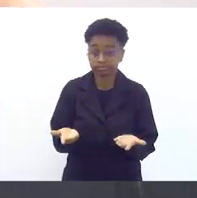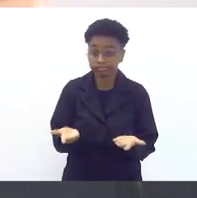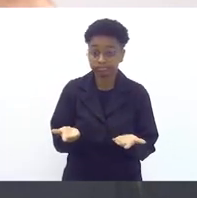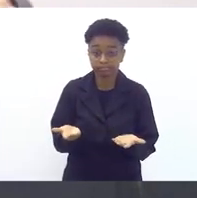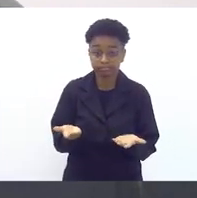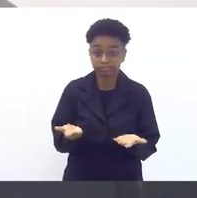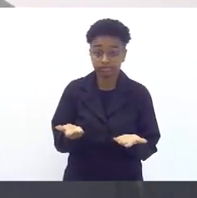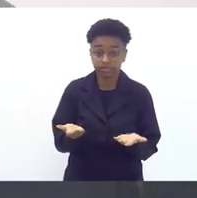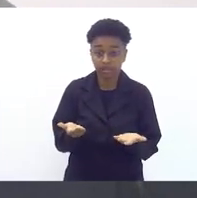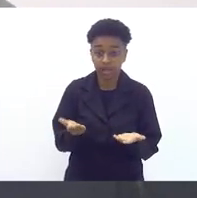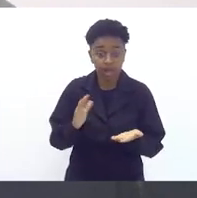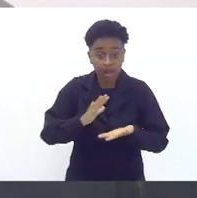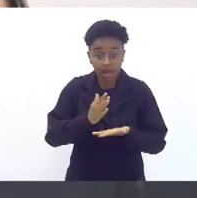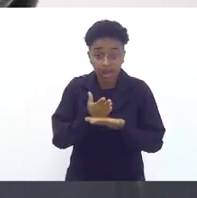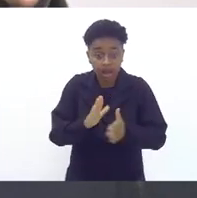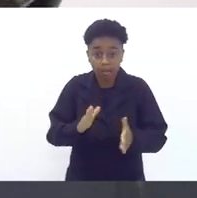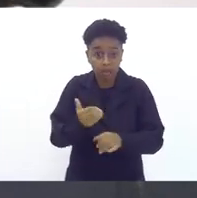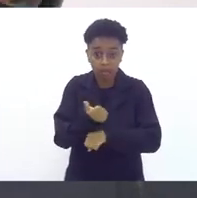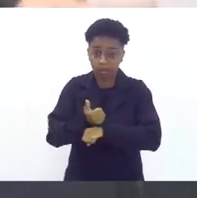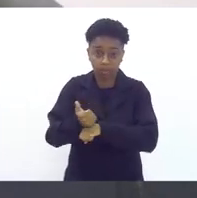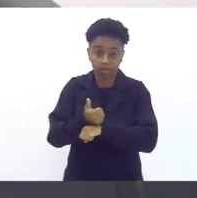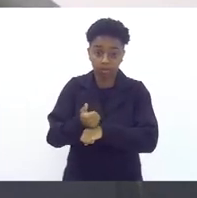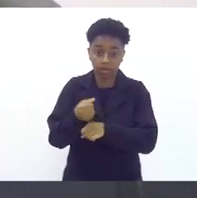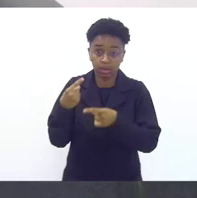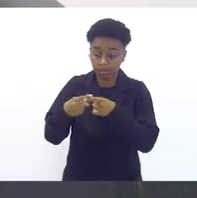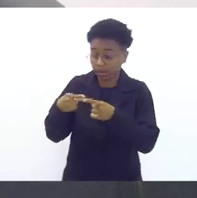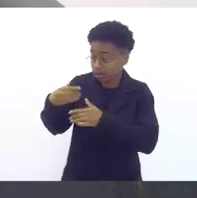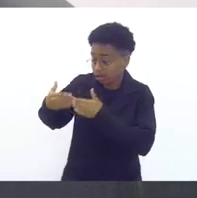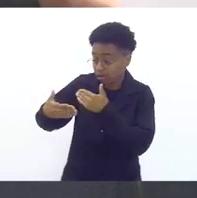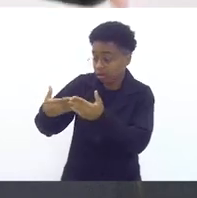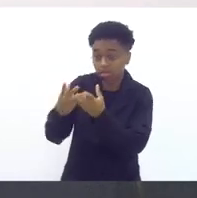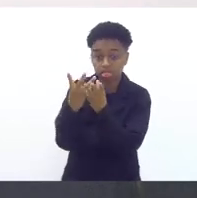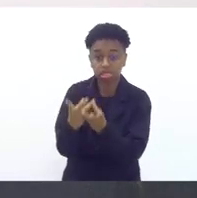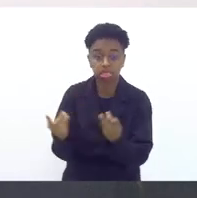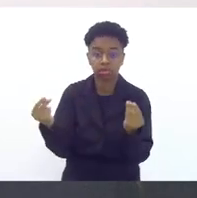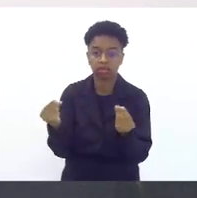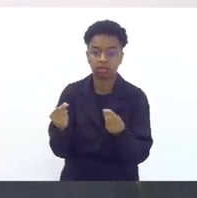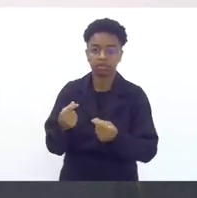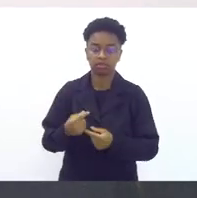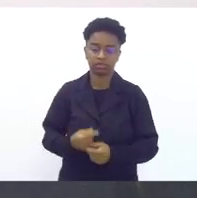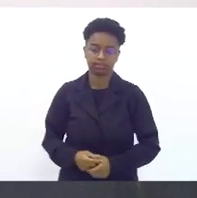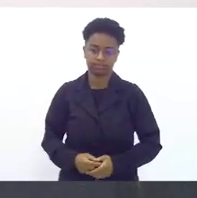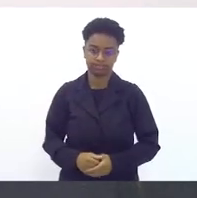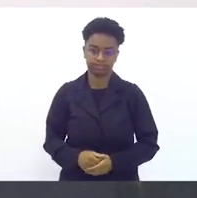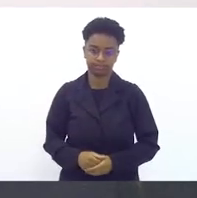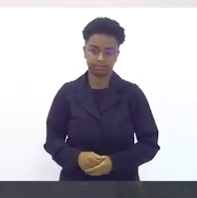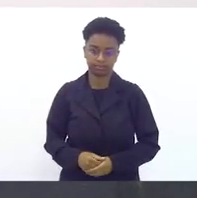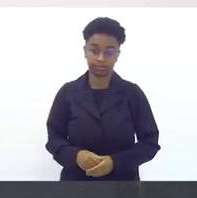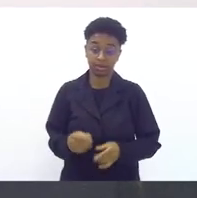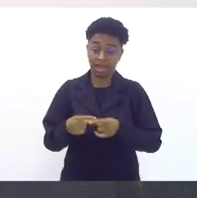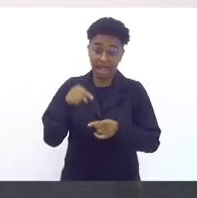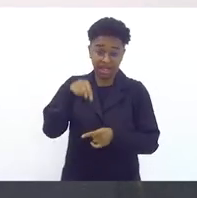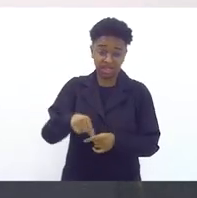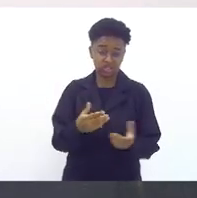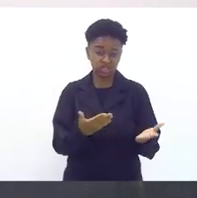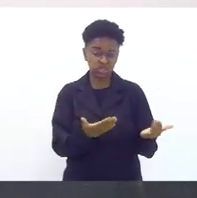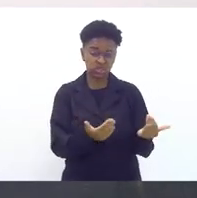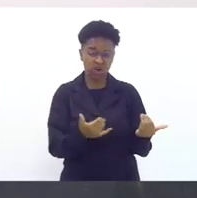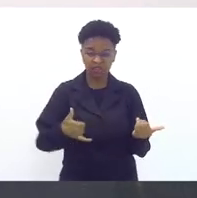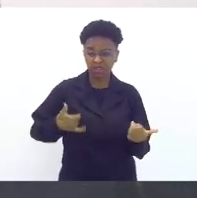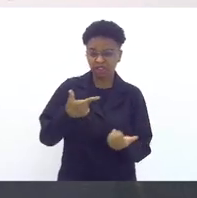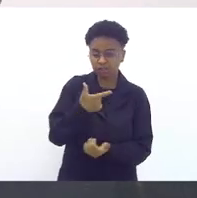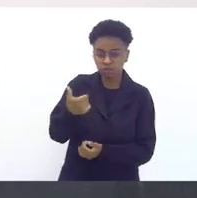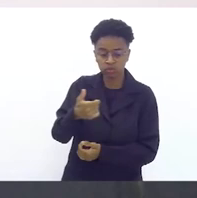gente mata a categoria. Porque, no tempo, mata a categoria. Porque, de repente, aqui não tem nenhum jovenzinho de